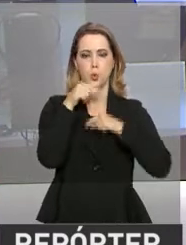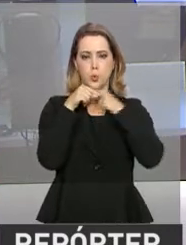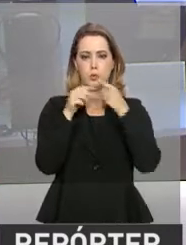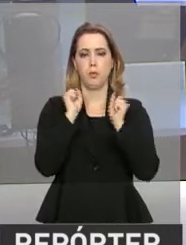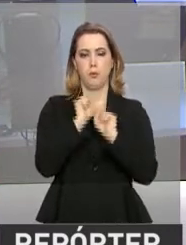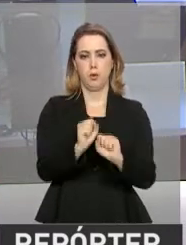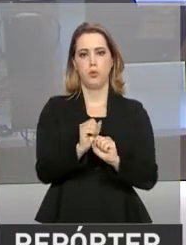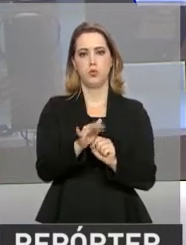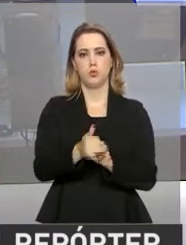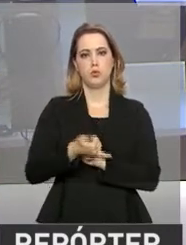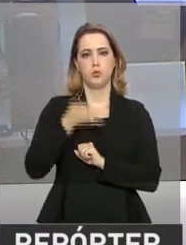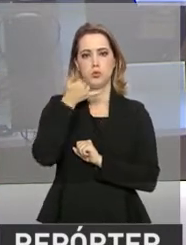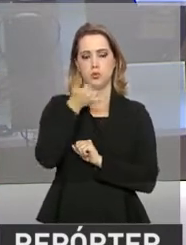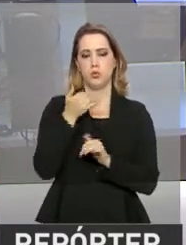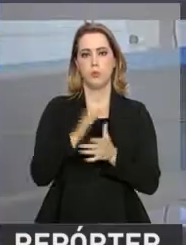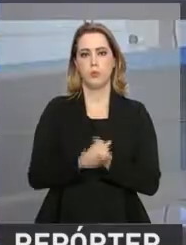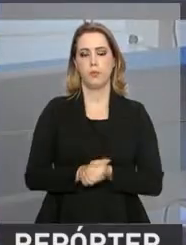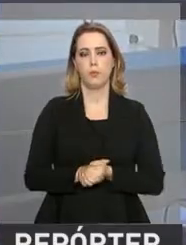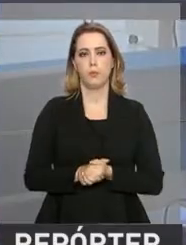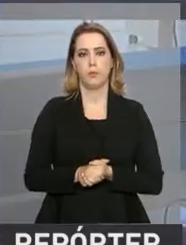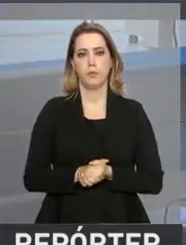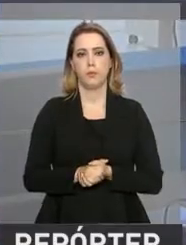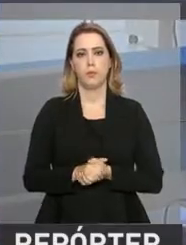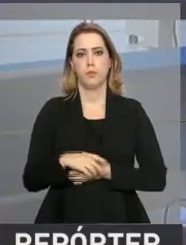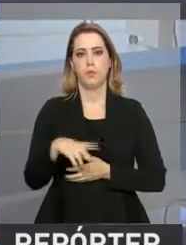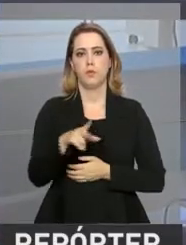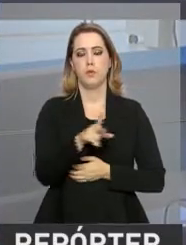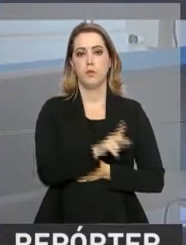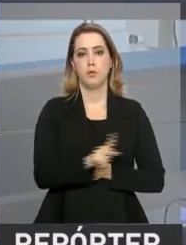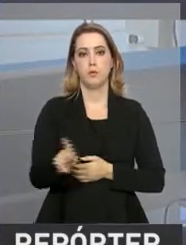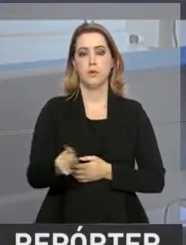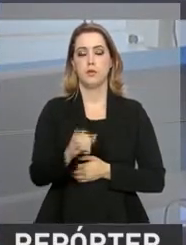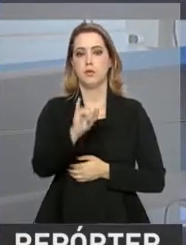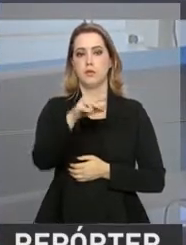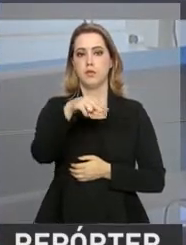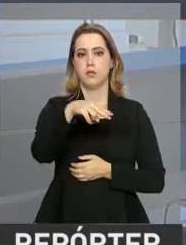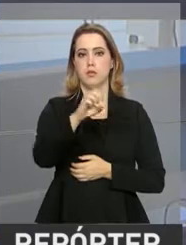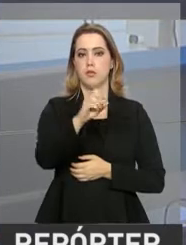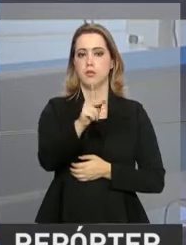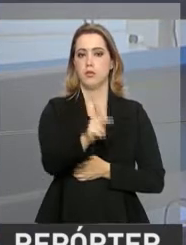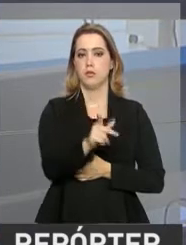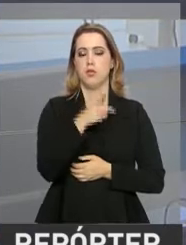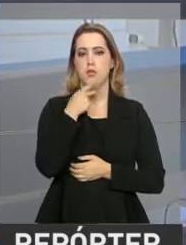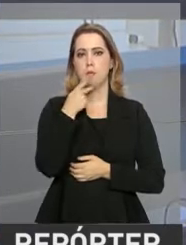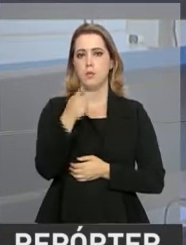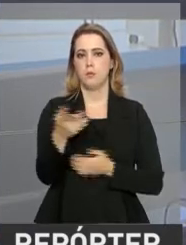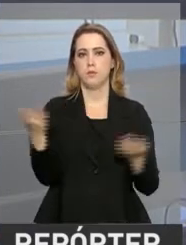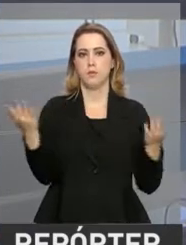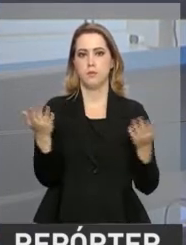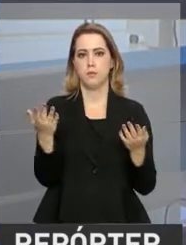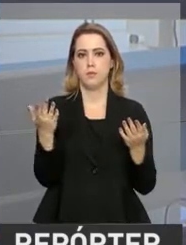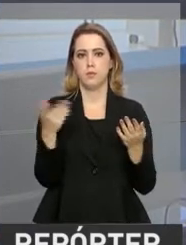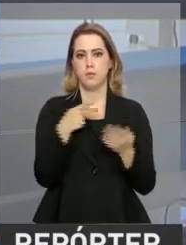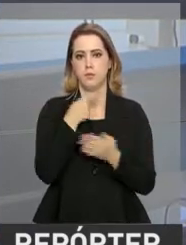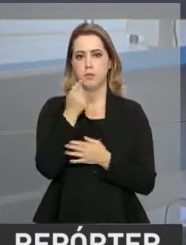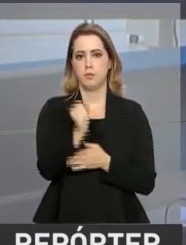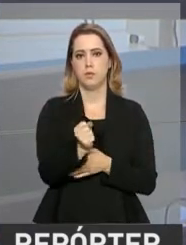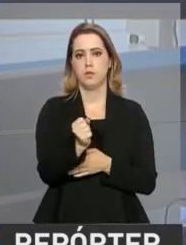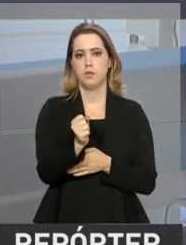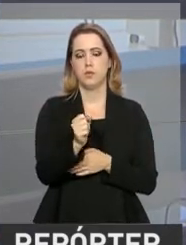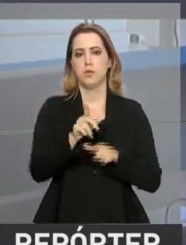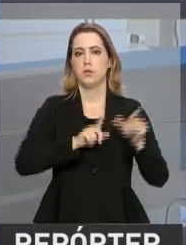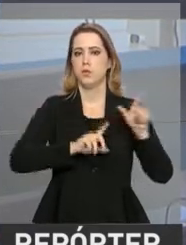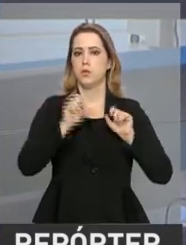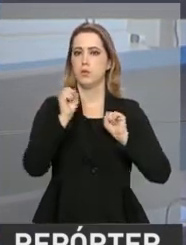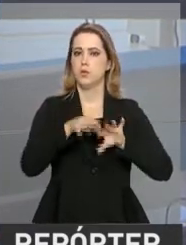feriado de finados a presidente do inep maria inês fini falou no programa no programa educação